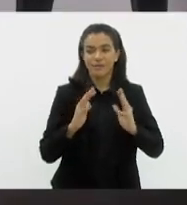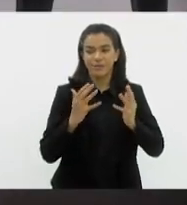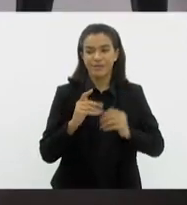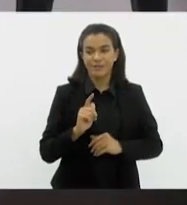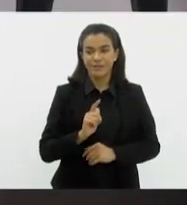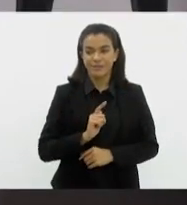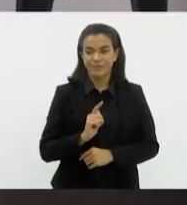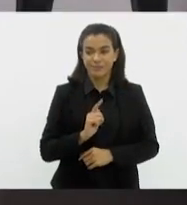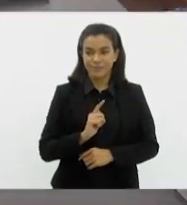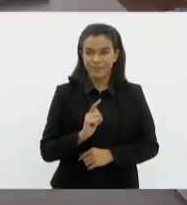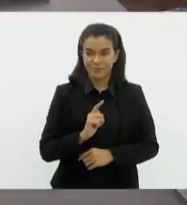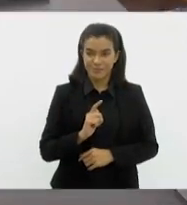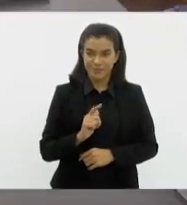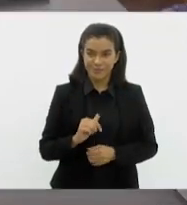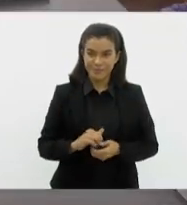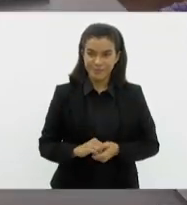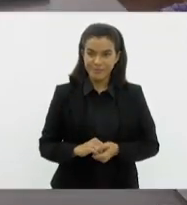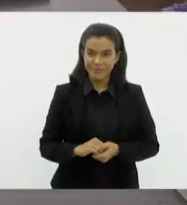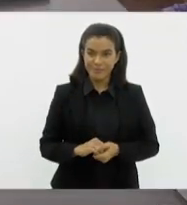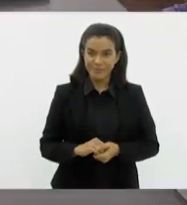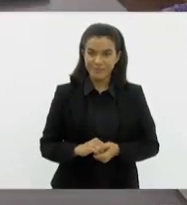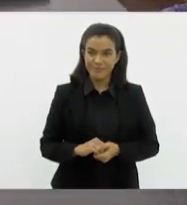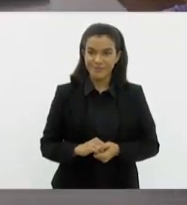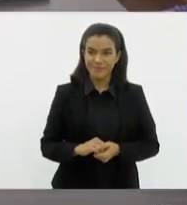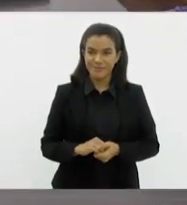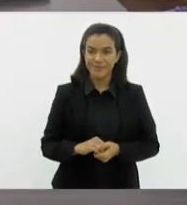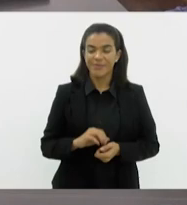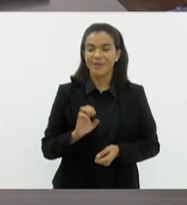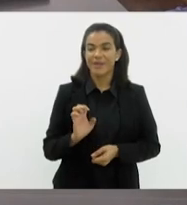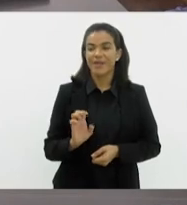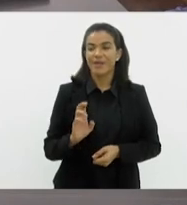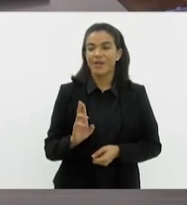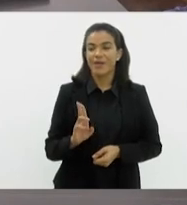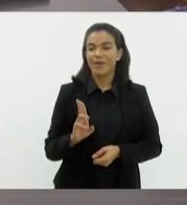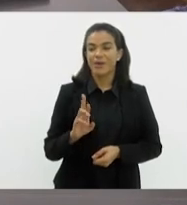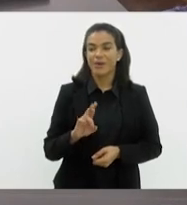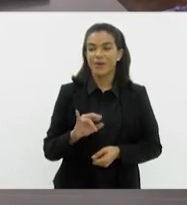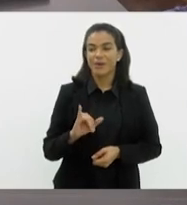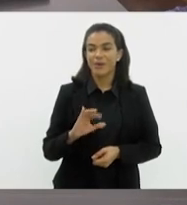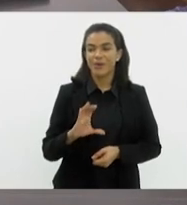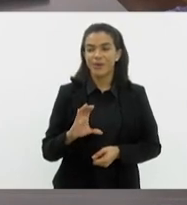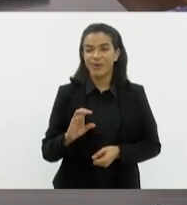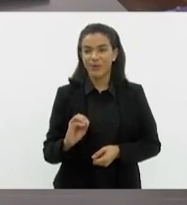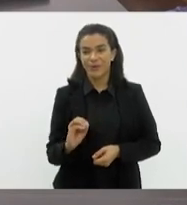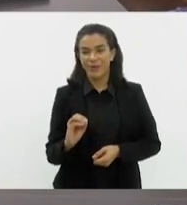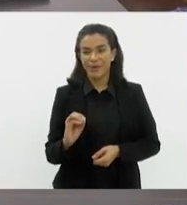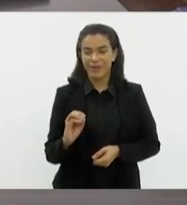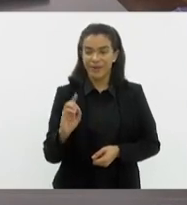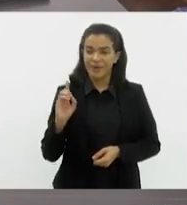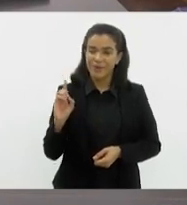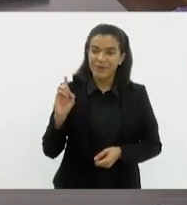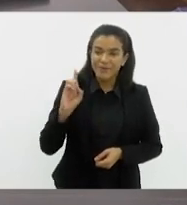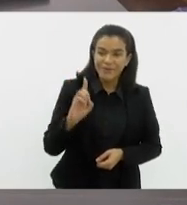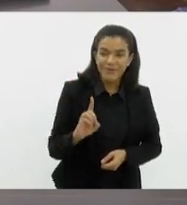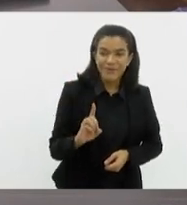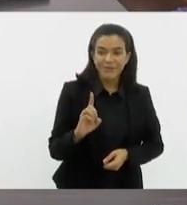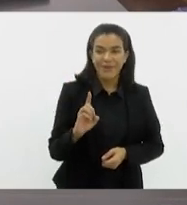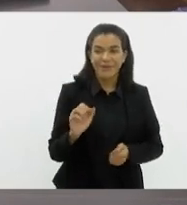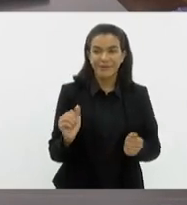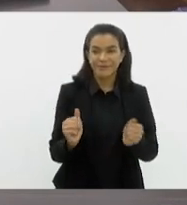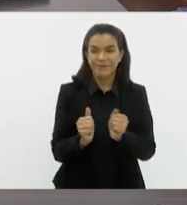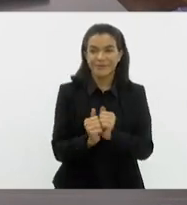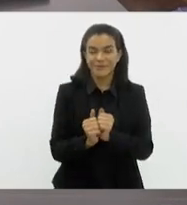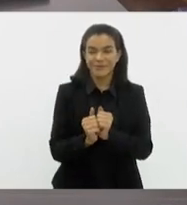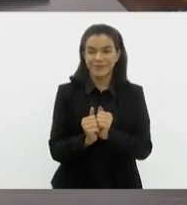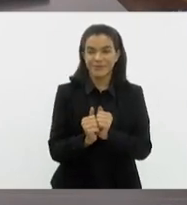Legislativa. Esse voto o deputado Eurico Júnior, deputado Eurico, veio despachar pessoalmente com o deputado Luiz Paulo e fez esse voto